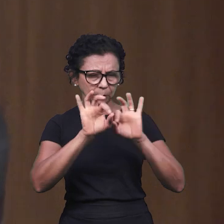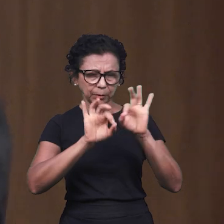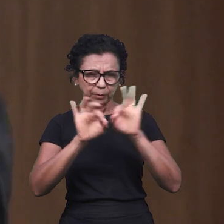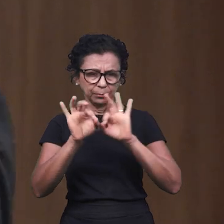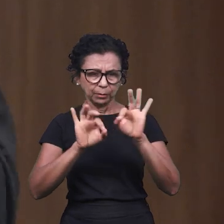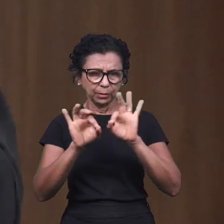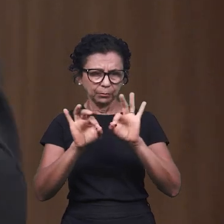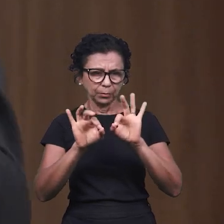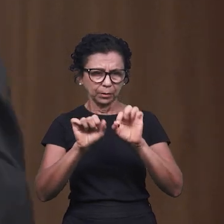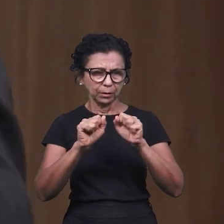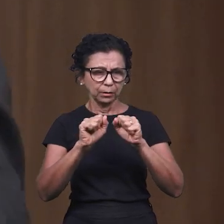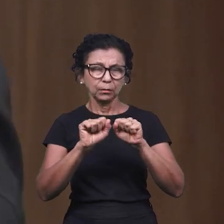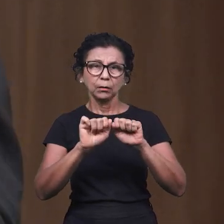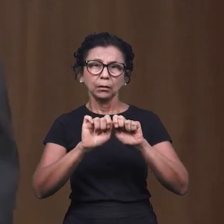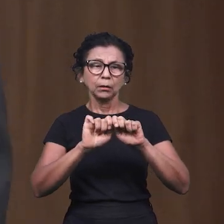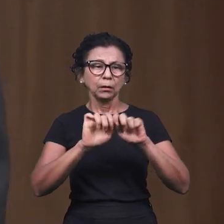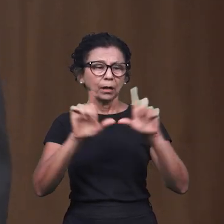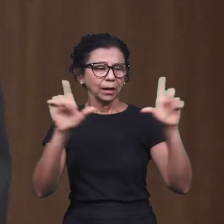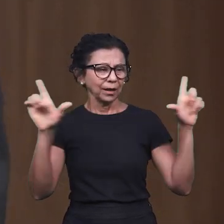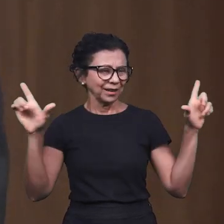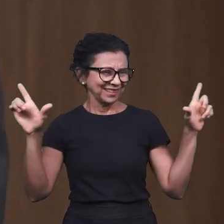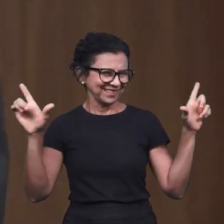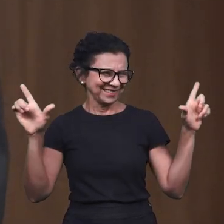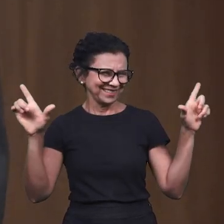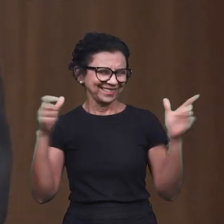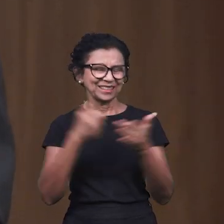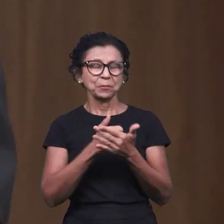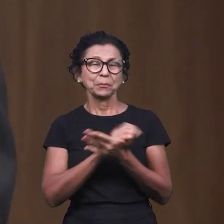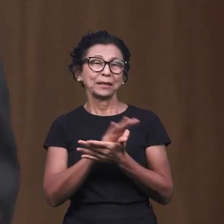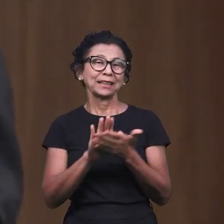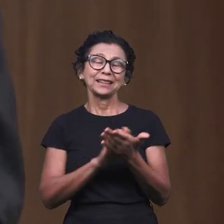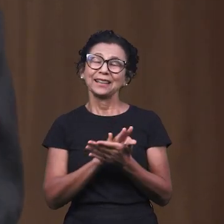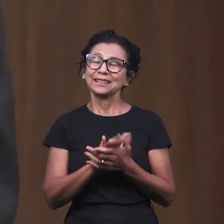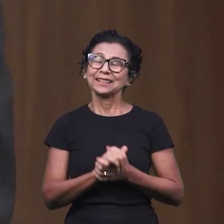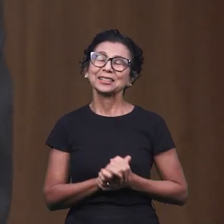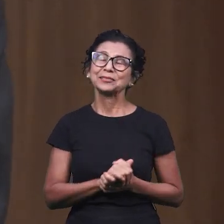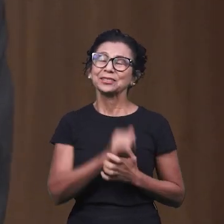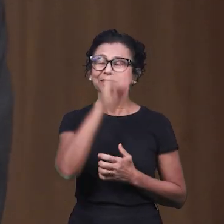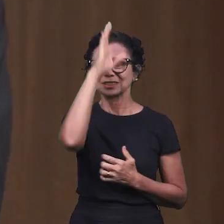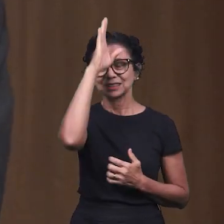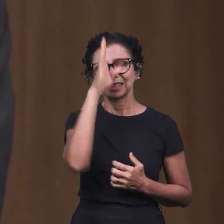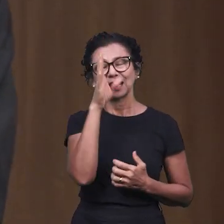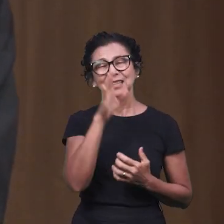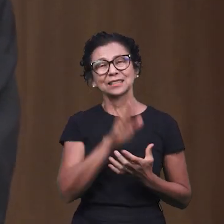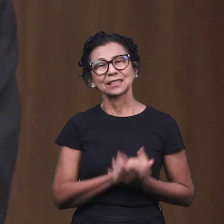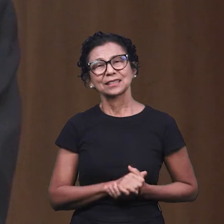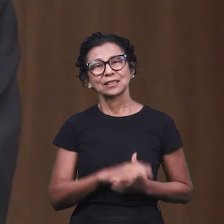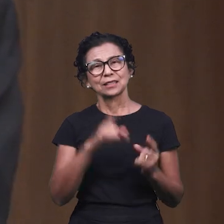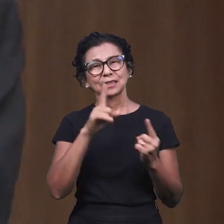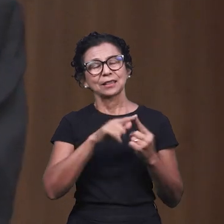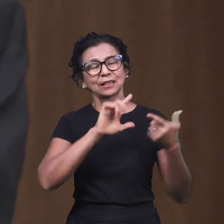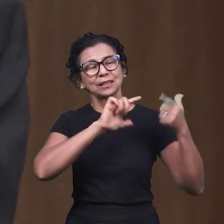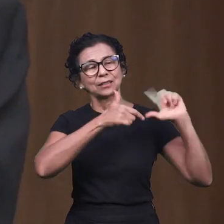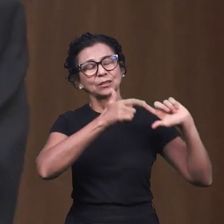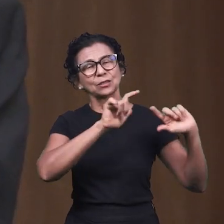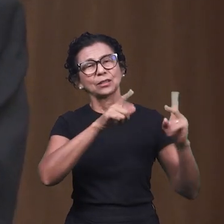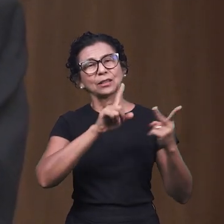Enfim, transmissão de experiências. Então, assim, com o satélite, é